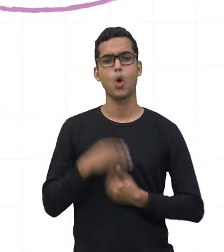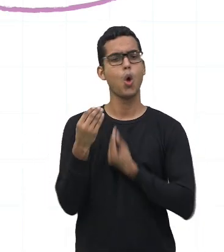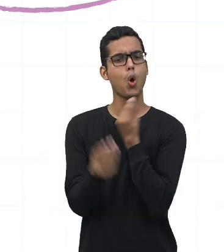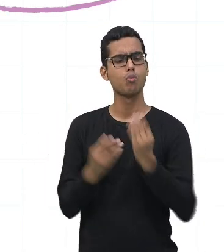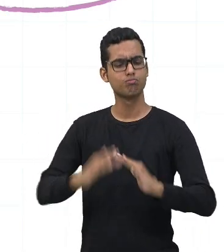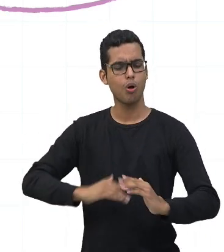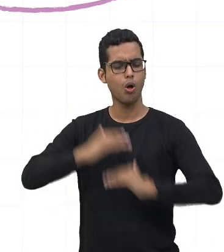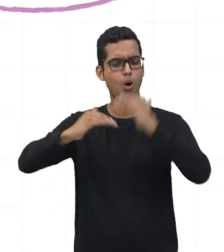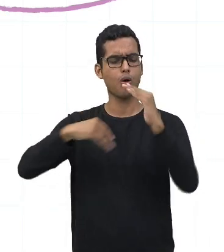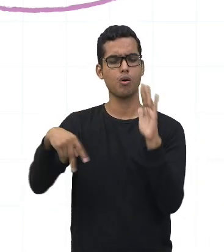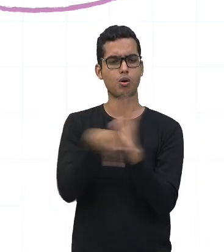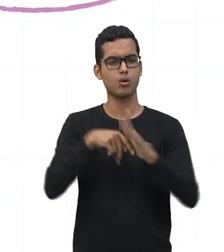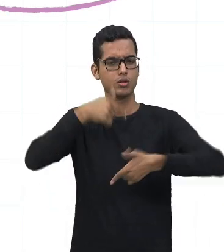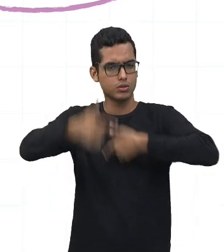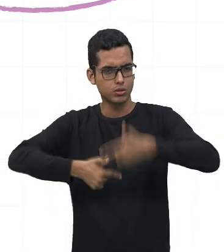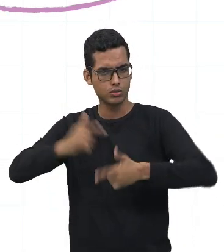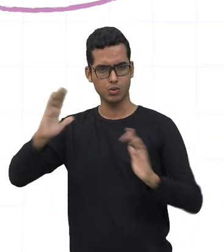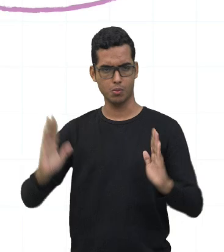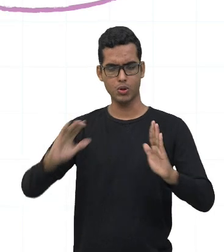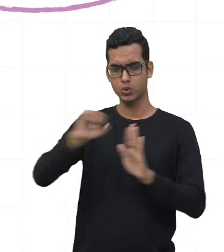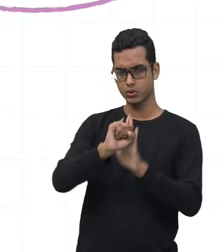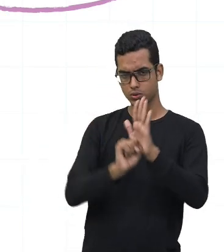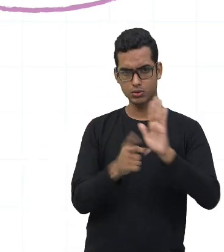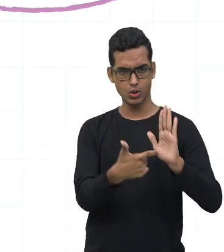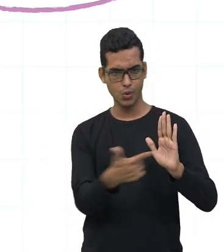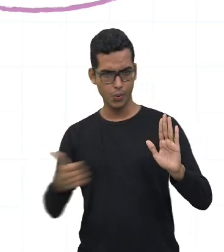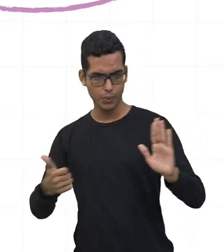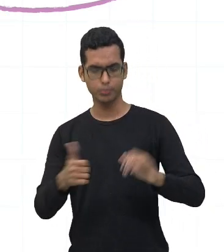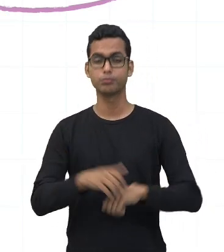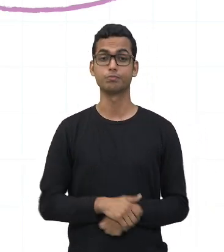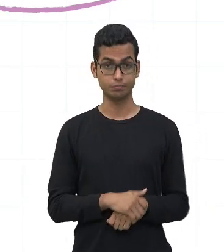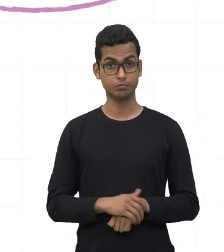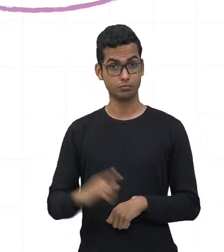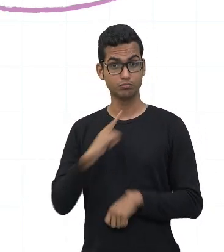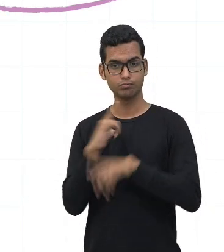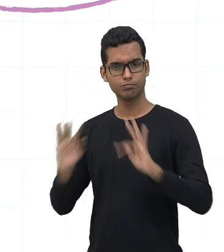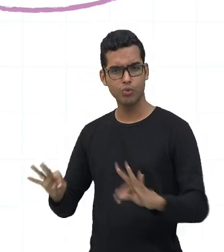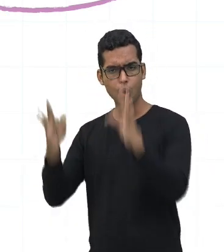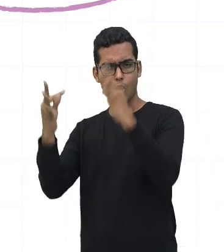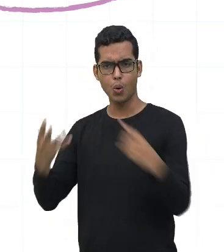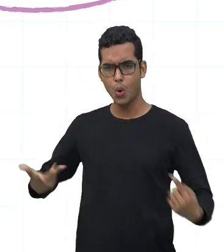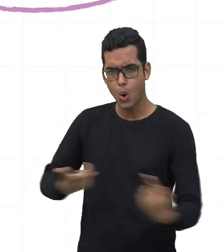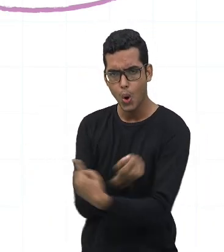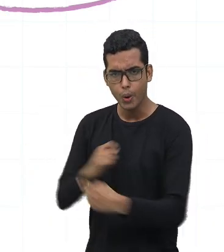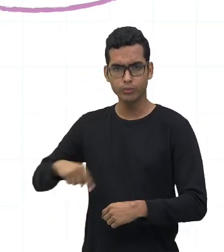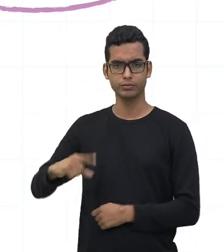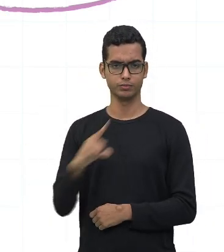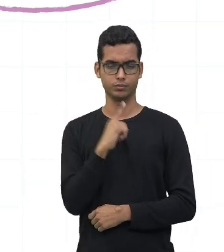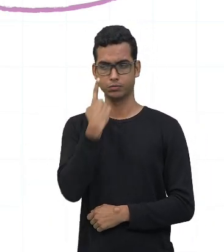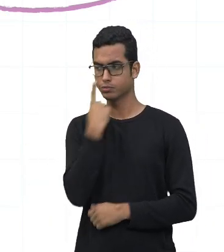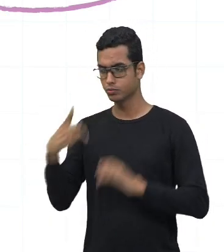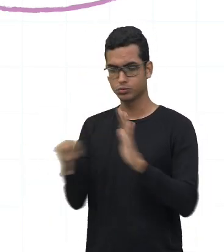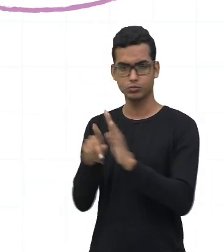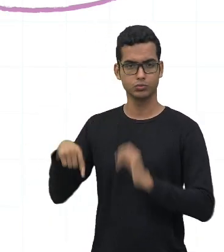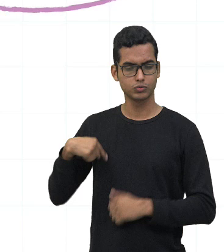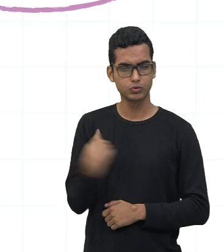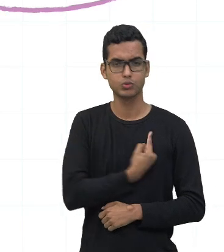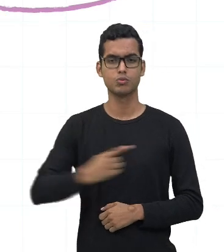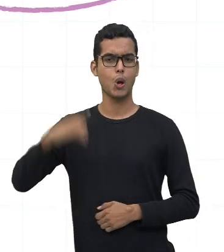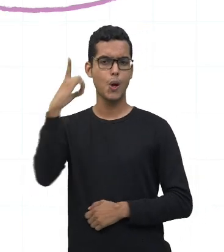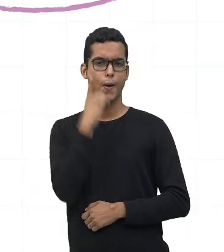desenvolve esse trabalho no século XXI, a partir de toda a tecnologia que está presente no nosso cotidiano,